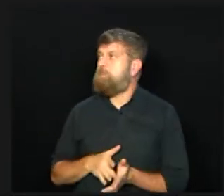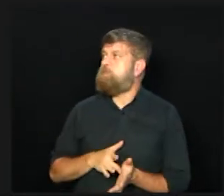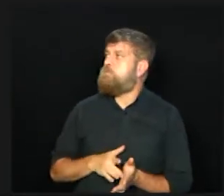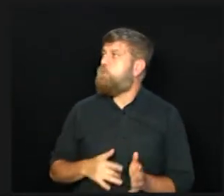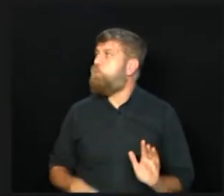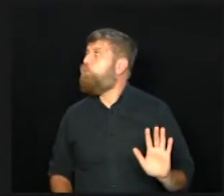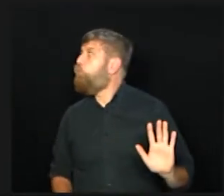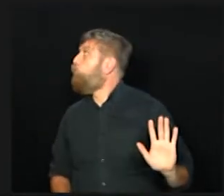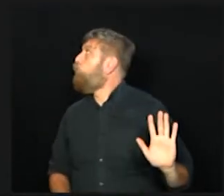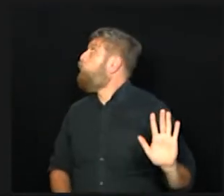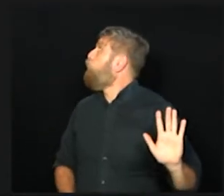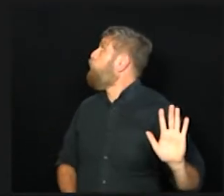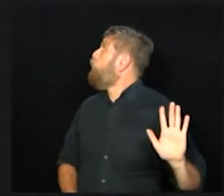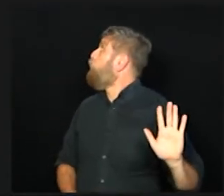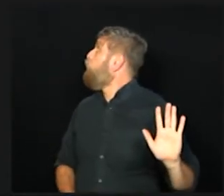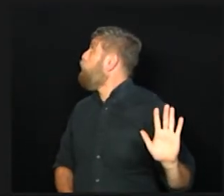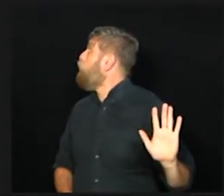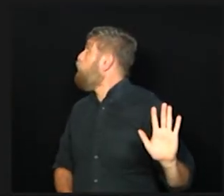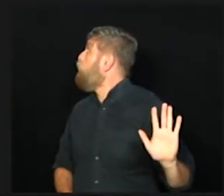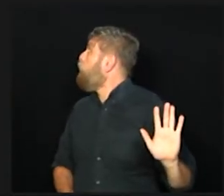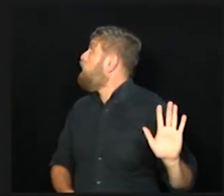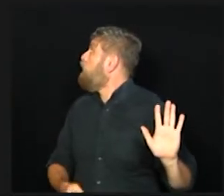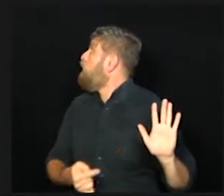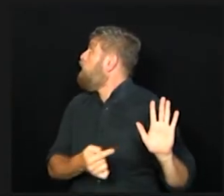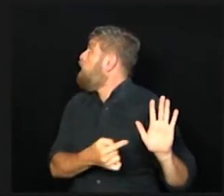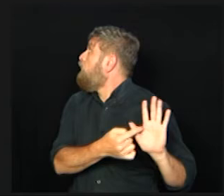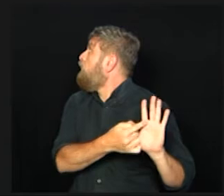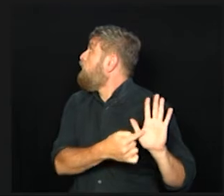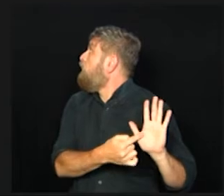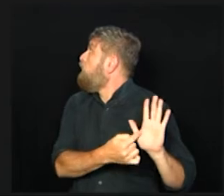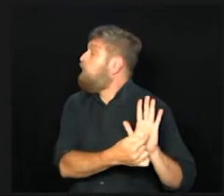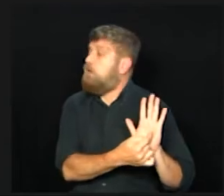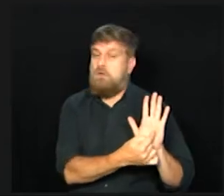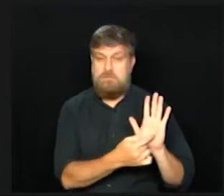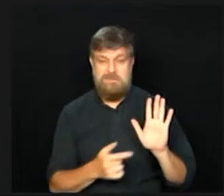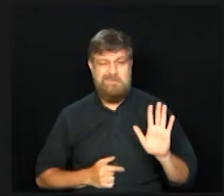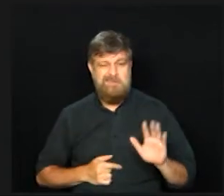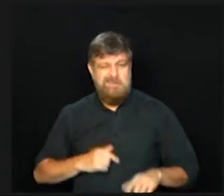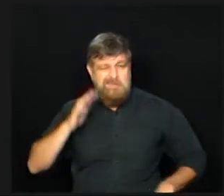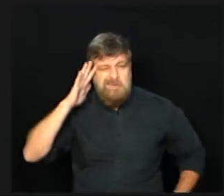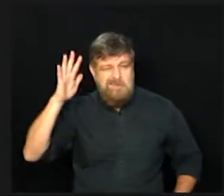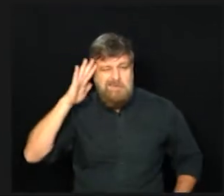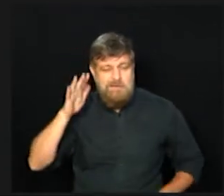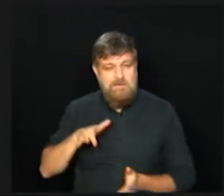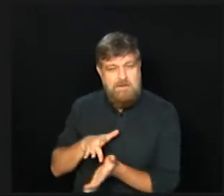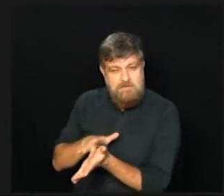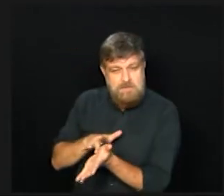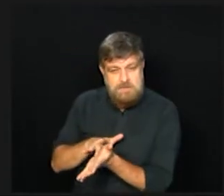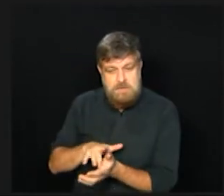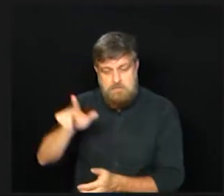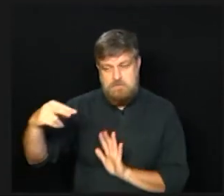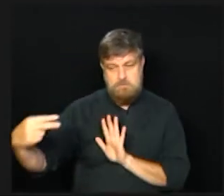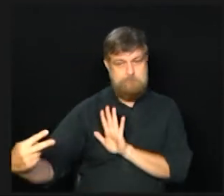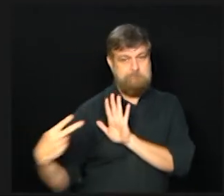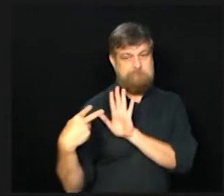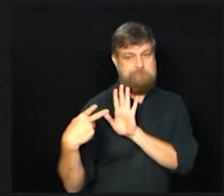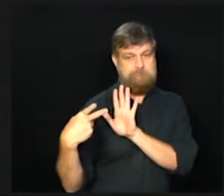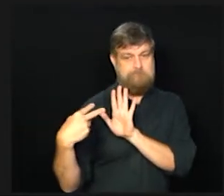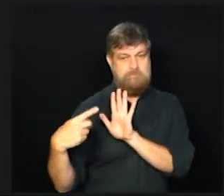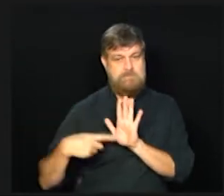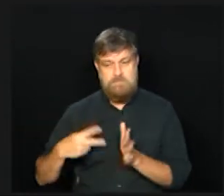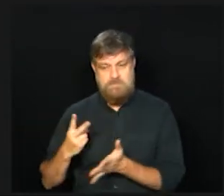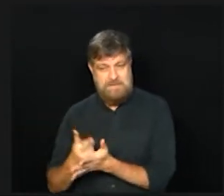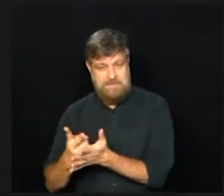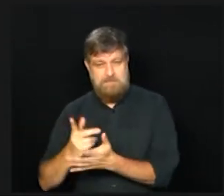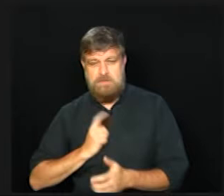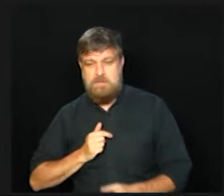assim, entendeu? Não precisa ser assim, necessariamente. Ela disfarçadamente faz assim, já é o suficiente. A outra pessoa, sempre tem